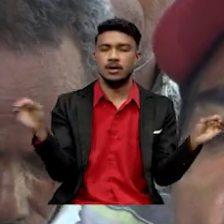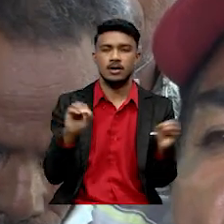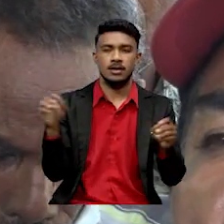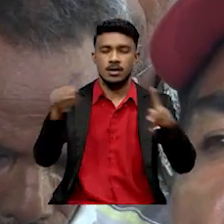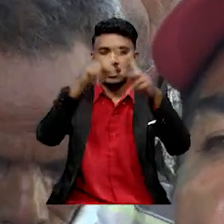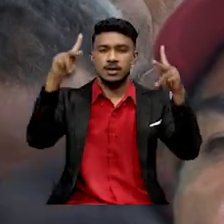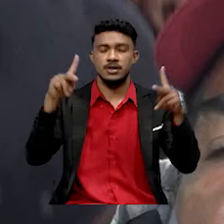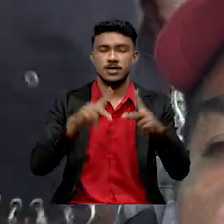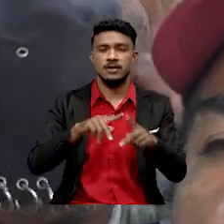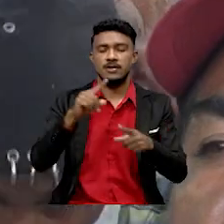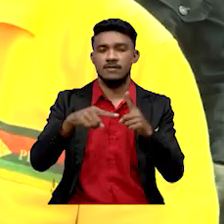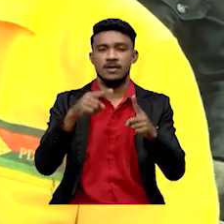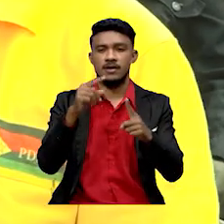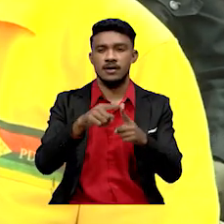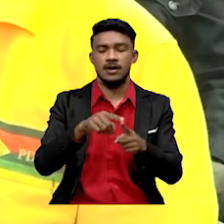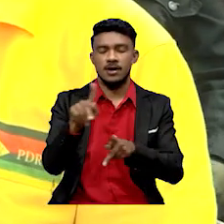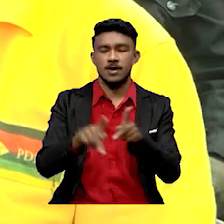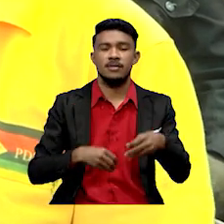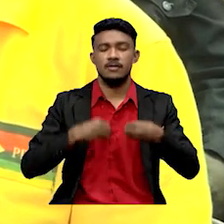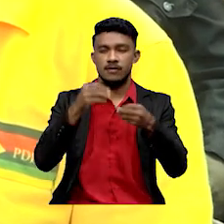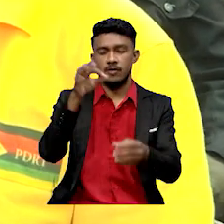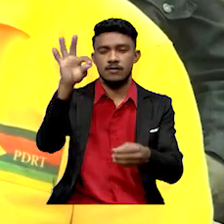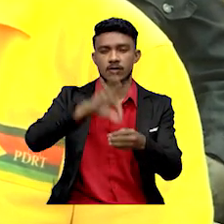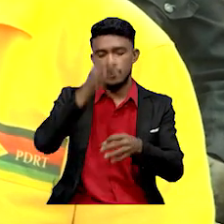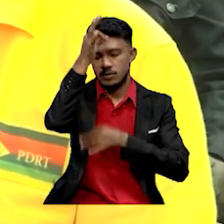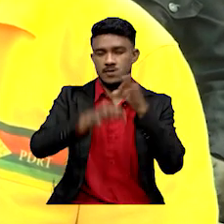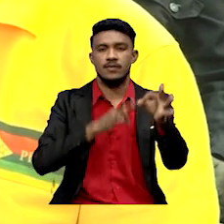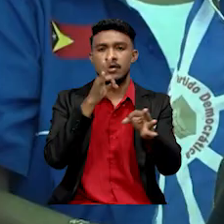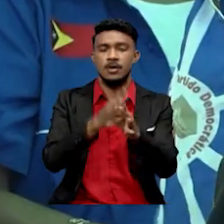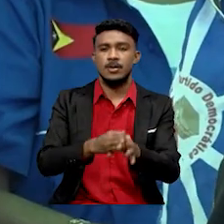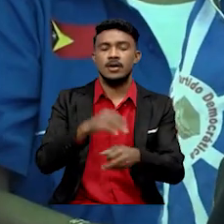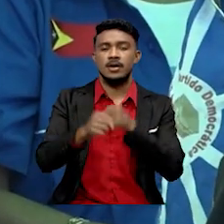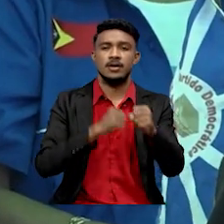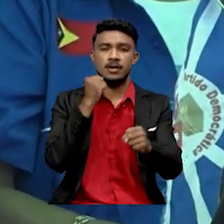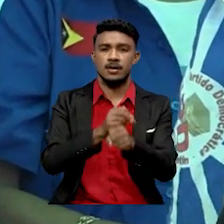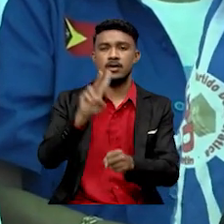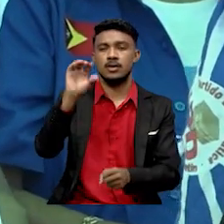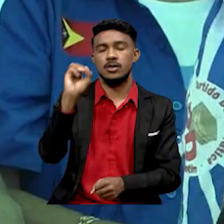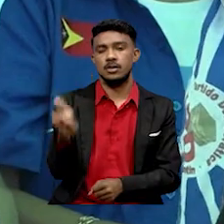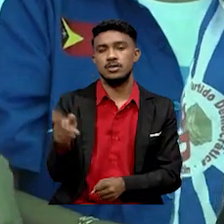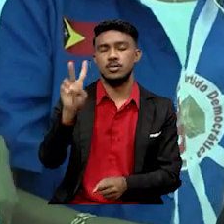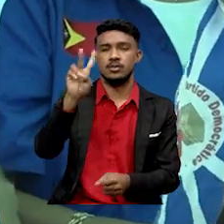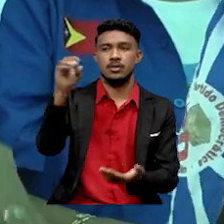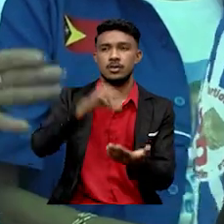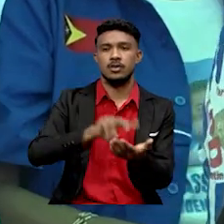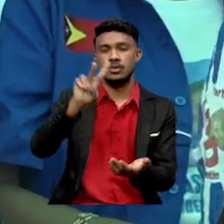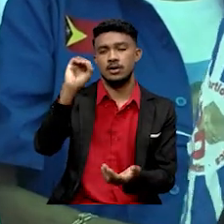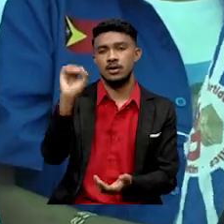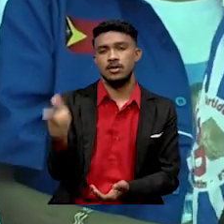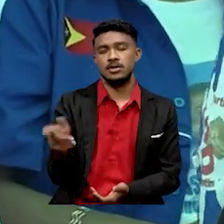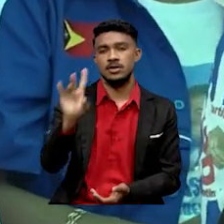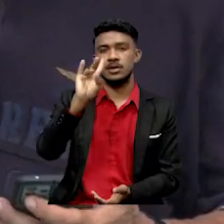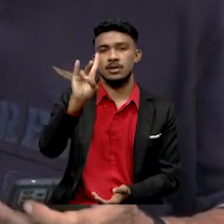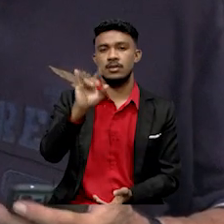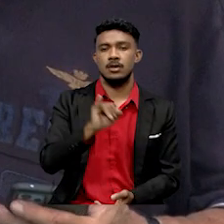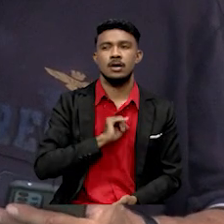hira pou fo votus konfiansa ho di lidera estado idane ba periodu ring ronon resin rua totinang ring ronon resin hitu. Au